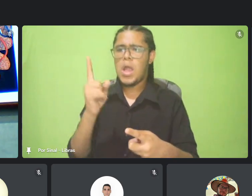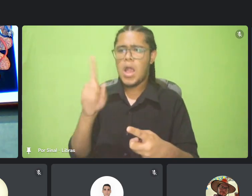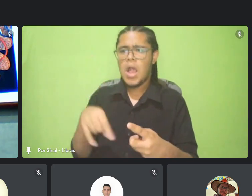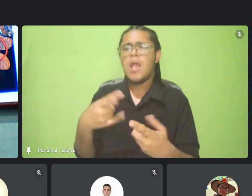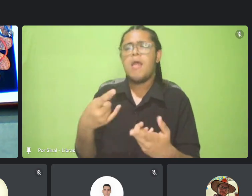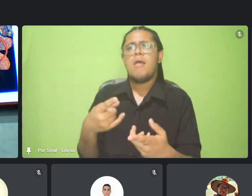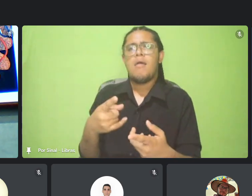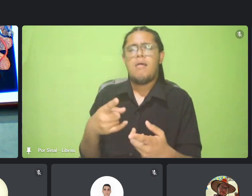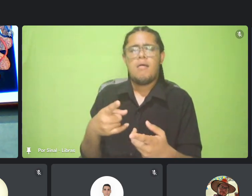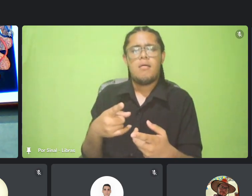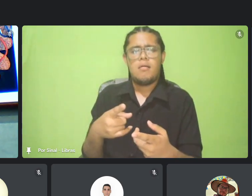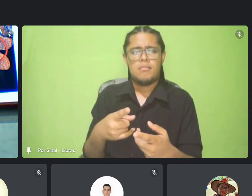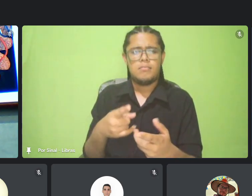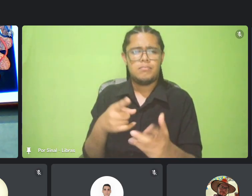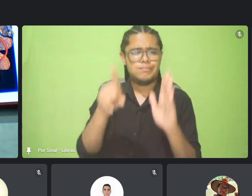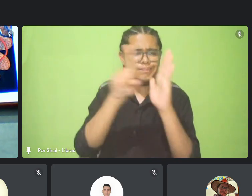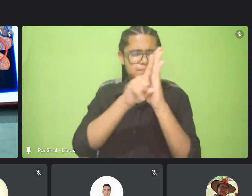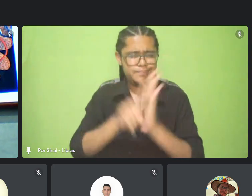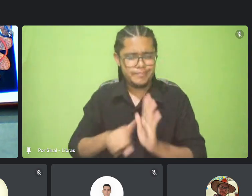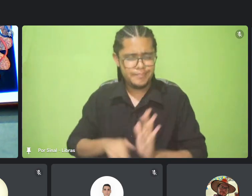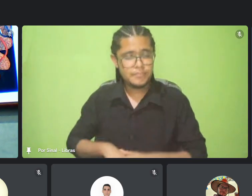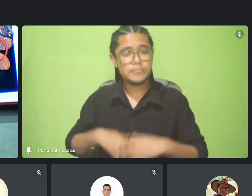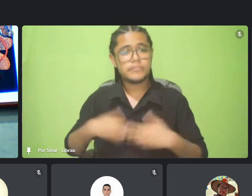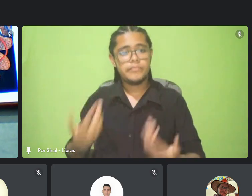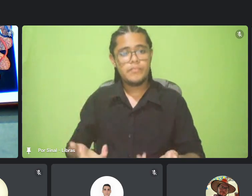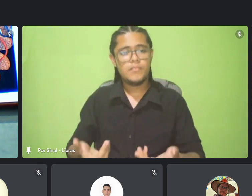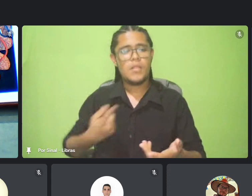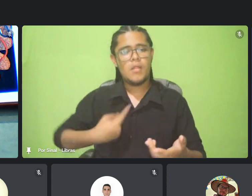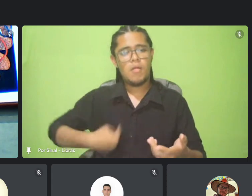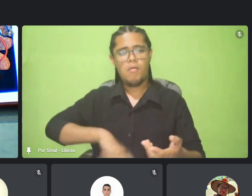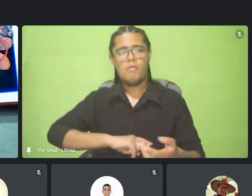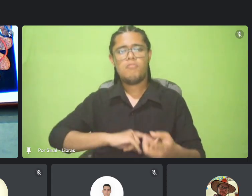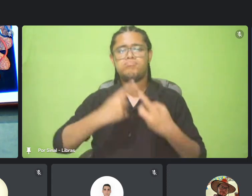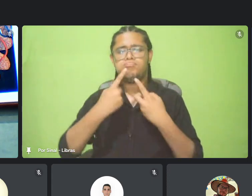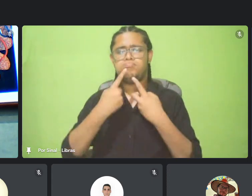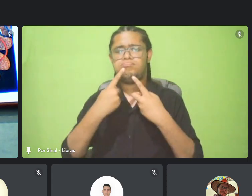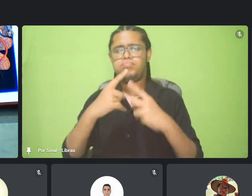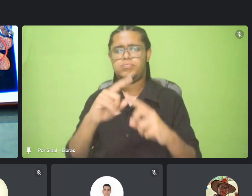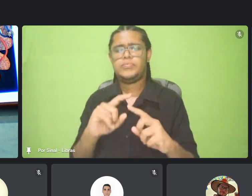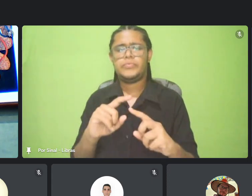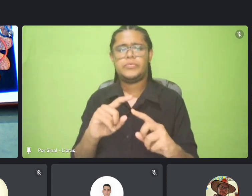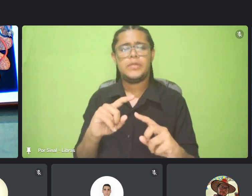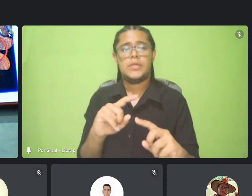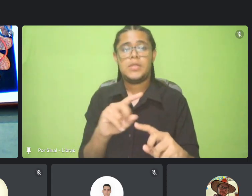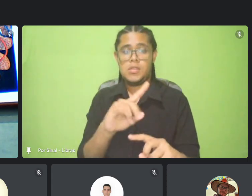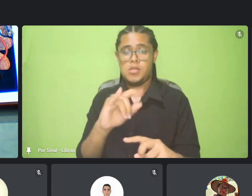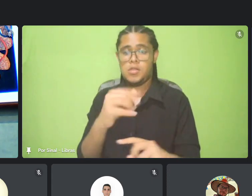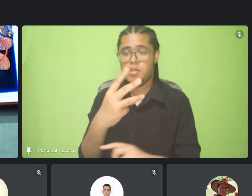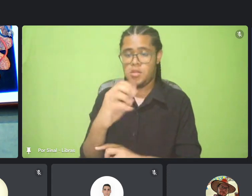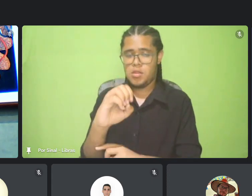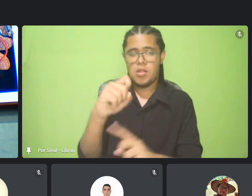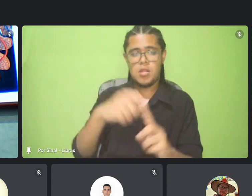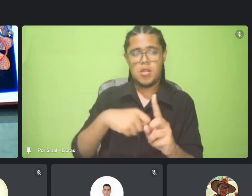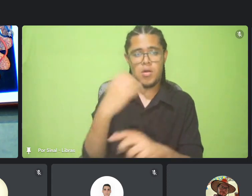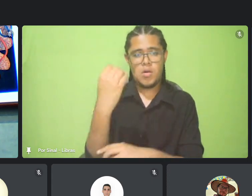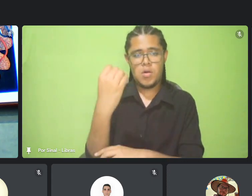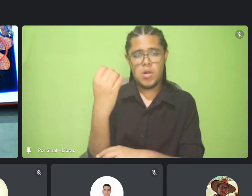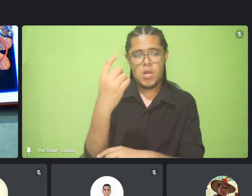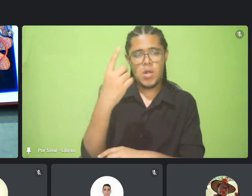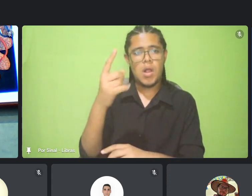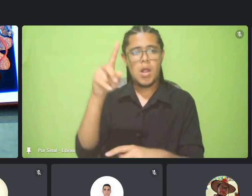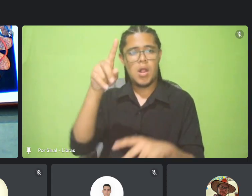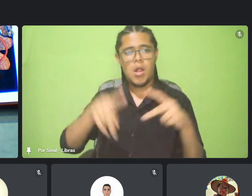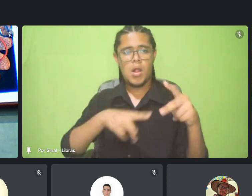30 de outubro o povo decidiu pela paz. Viva o Brasil! Viva o